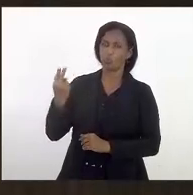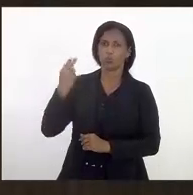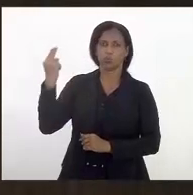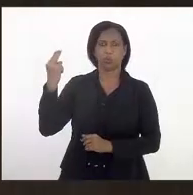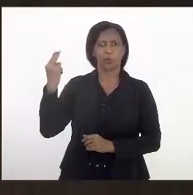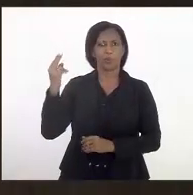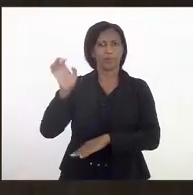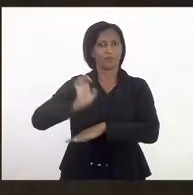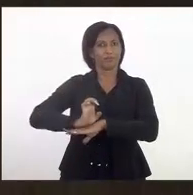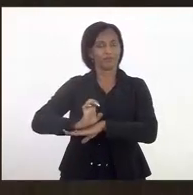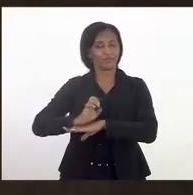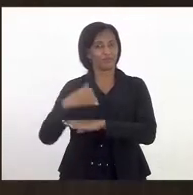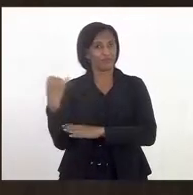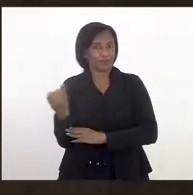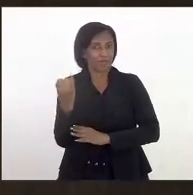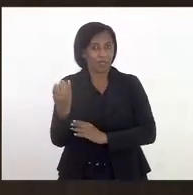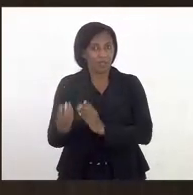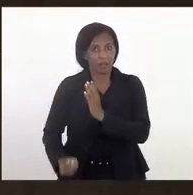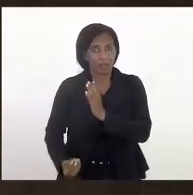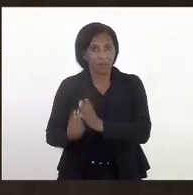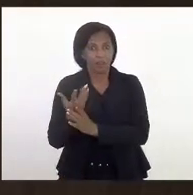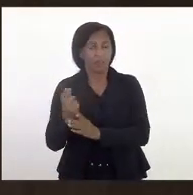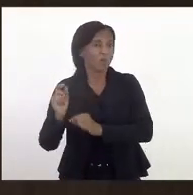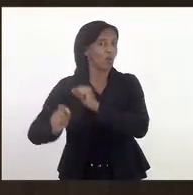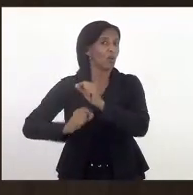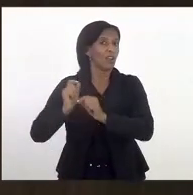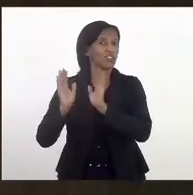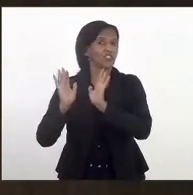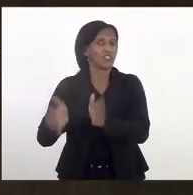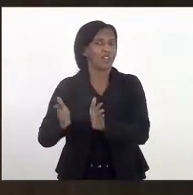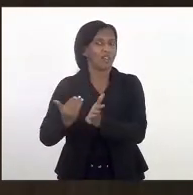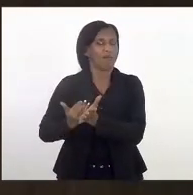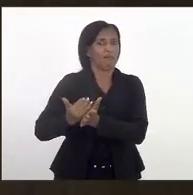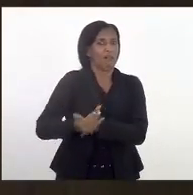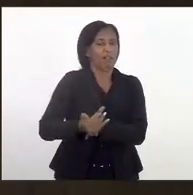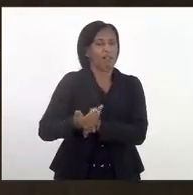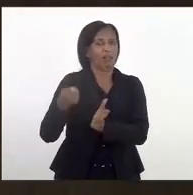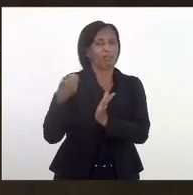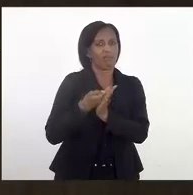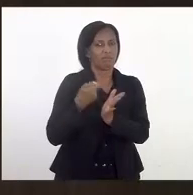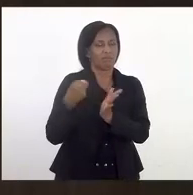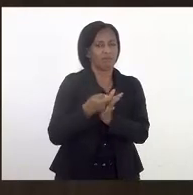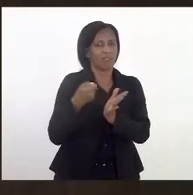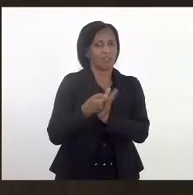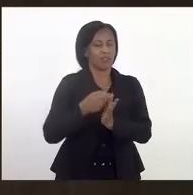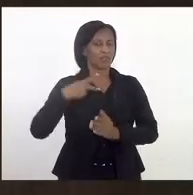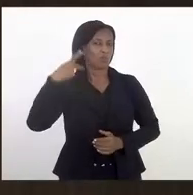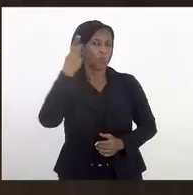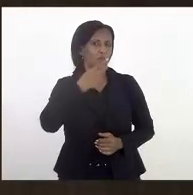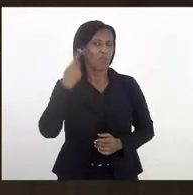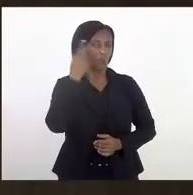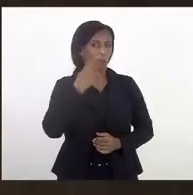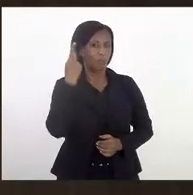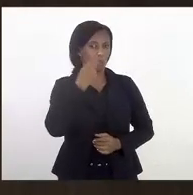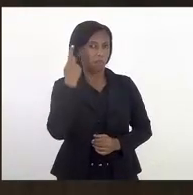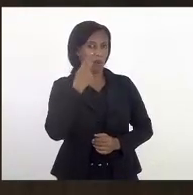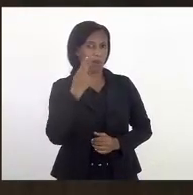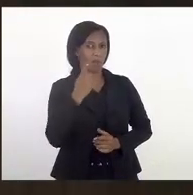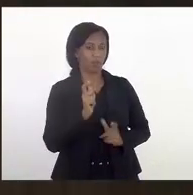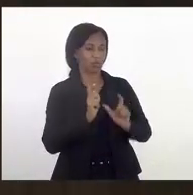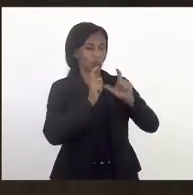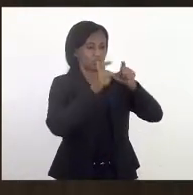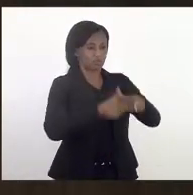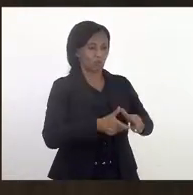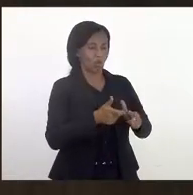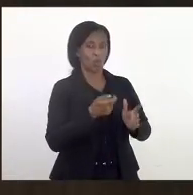estado do Rio de Janeiro querendo plantar Jade agora uma tentativa de colocar o Parlamento na defensiva no